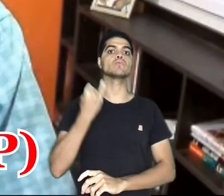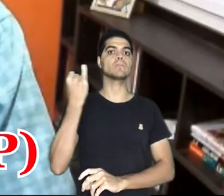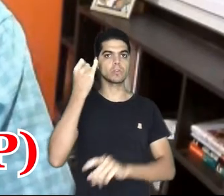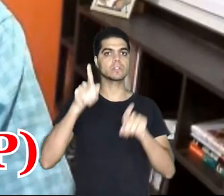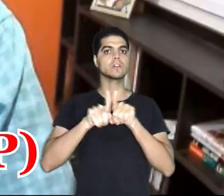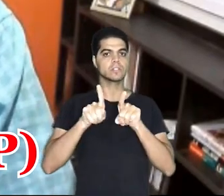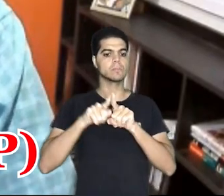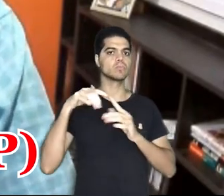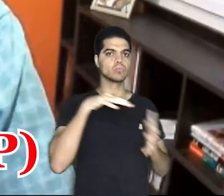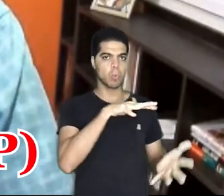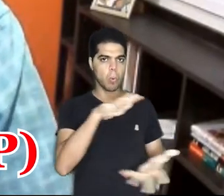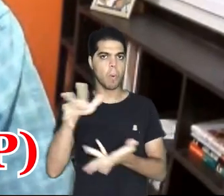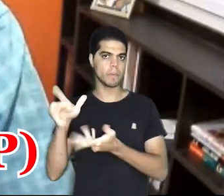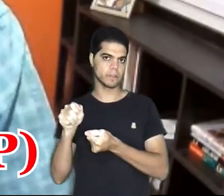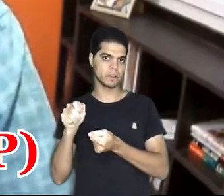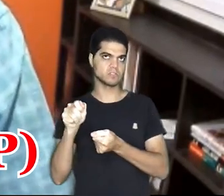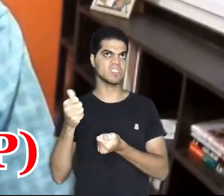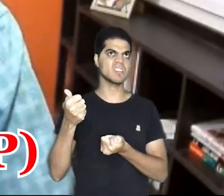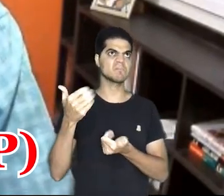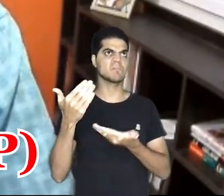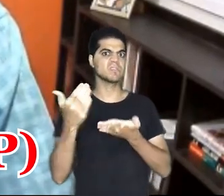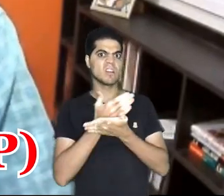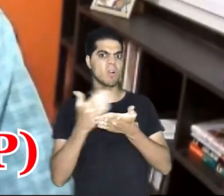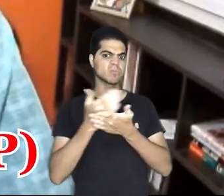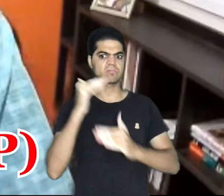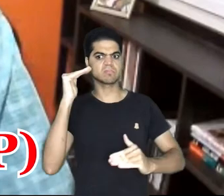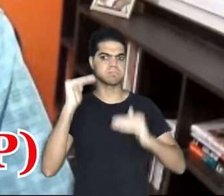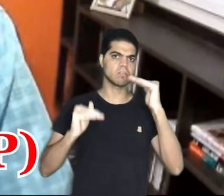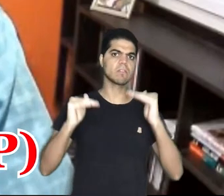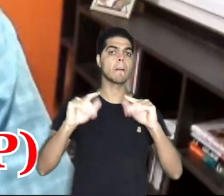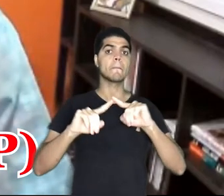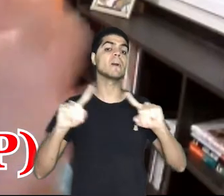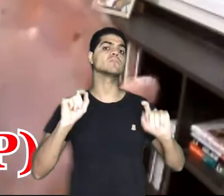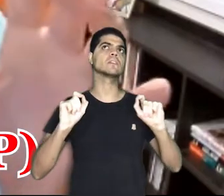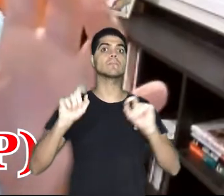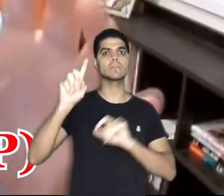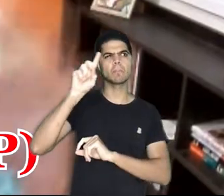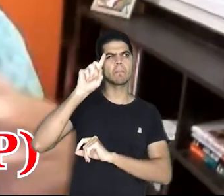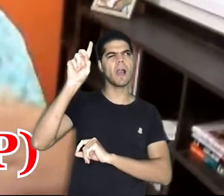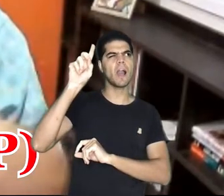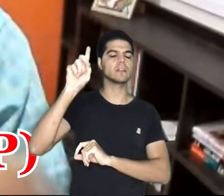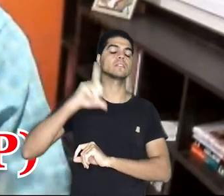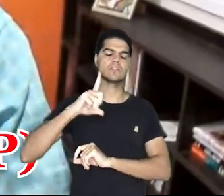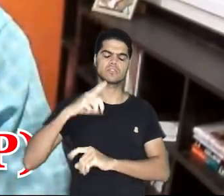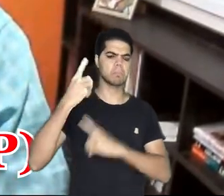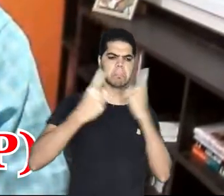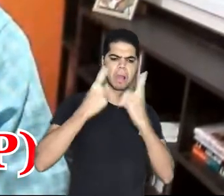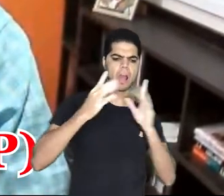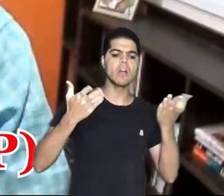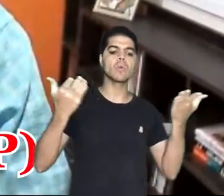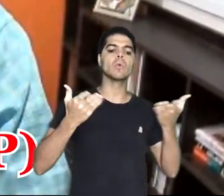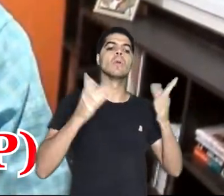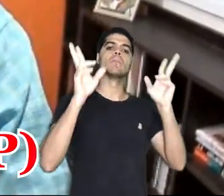história da humanidade que se prestam menos a essa conexão, mas não há nenhuma dúvida que falar de